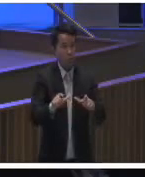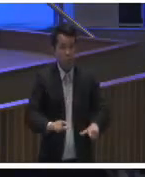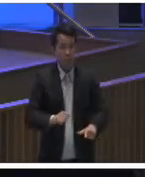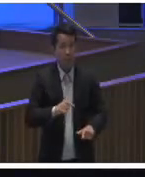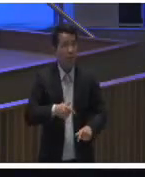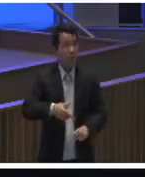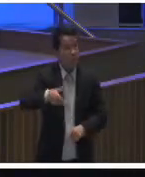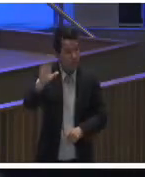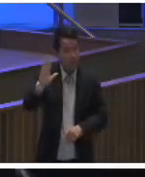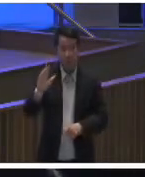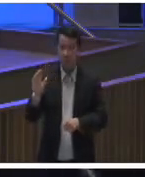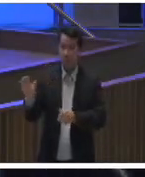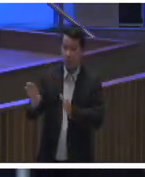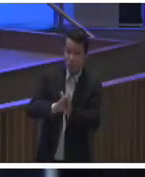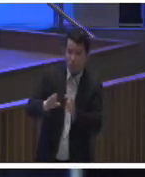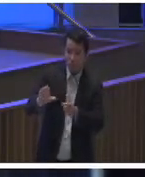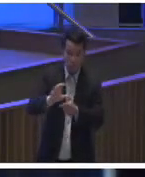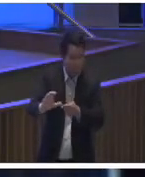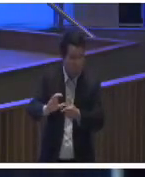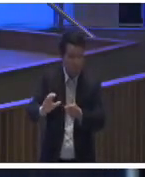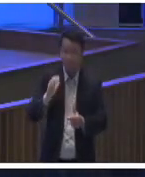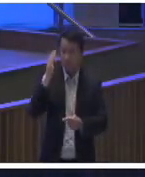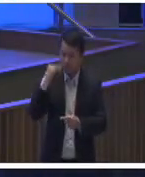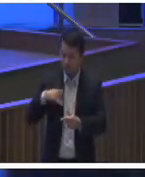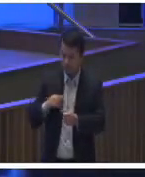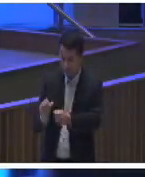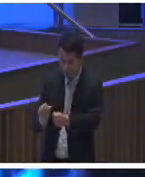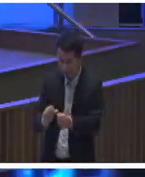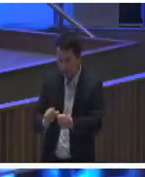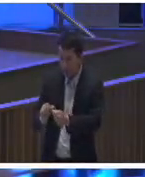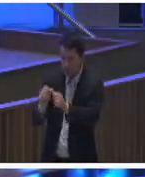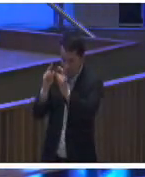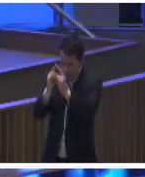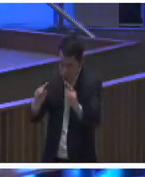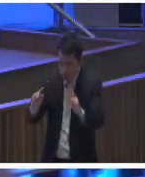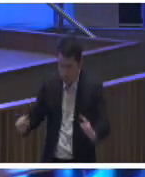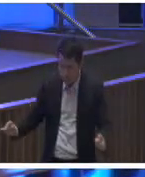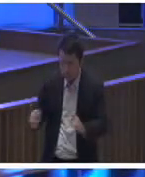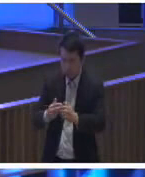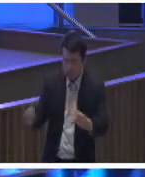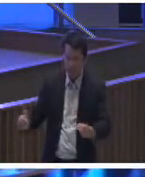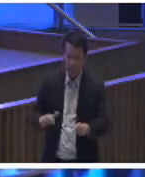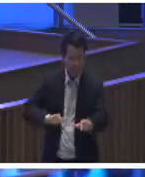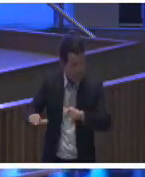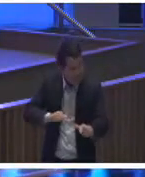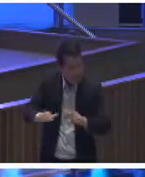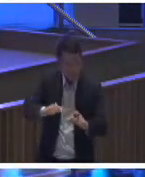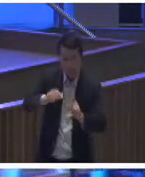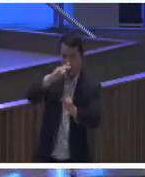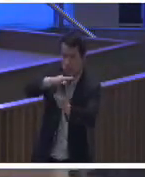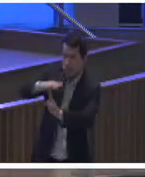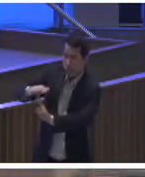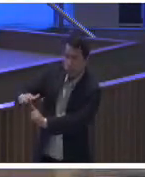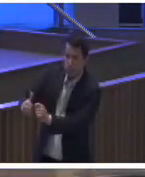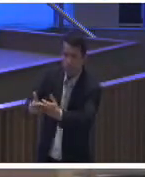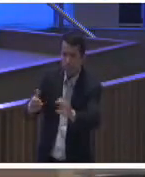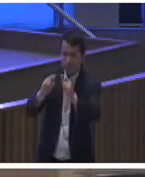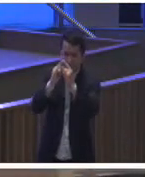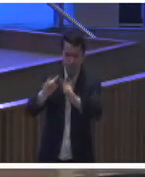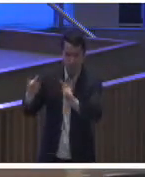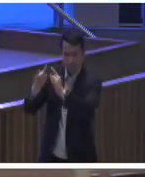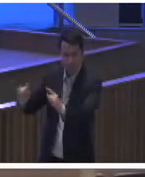de tendas, trabalhando no mercado, consertando as barracas do mercado, né? Aquelas